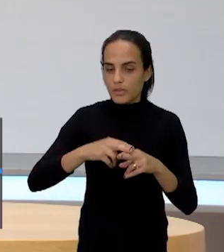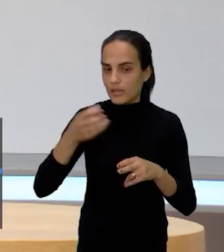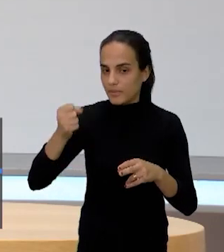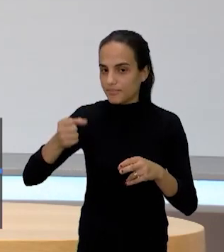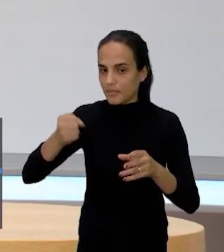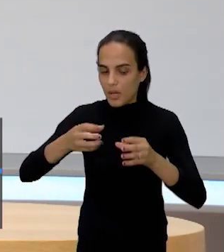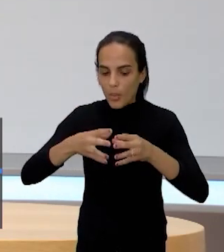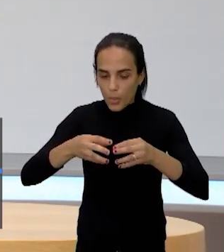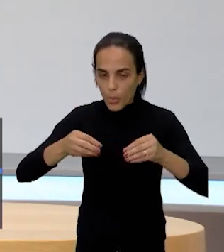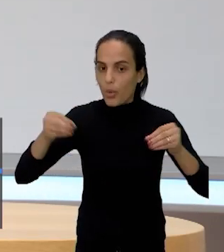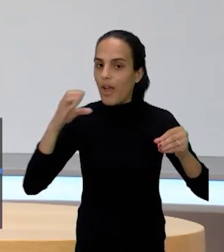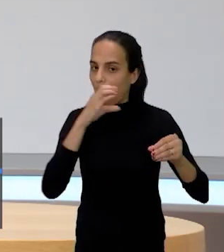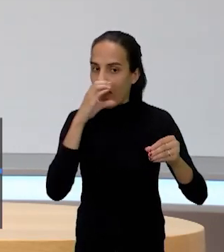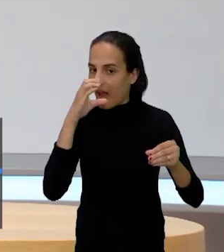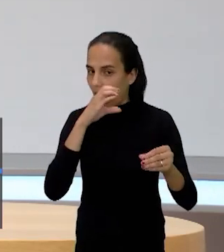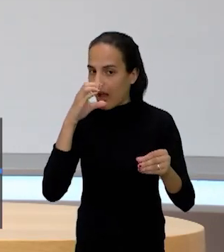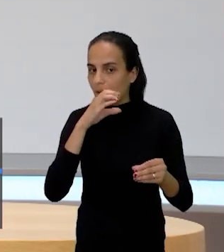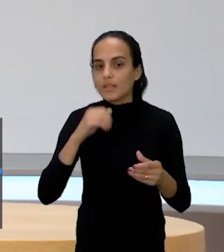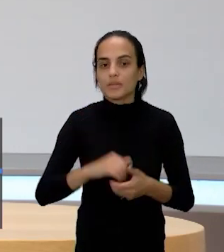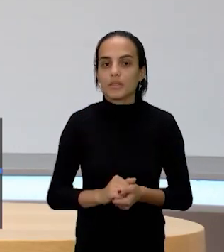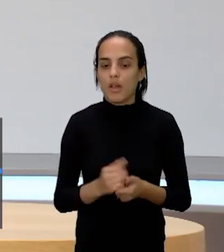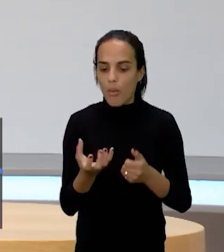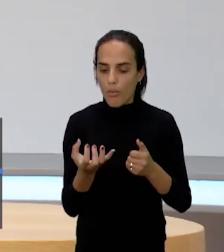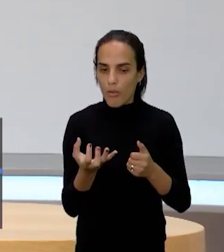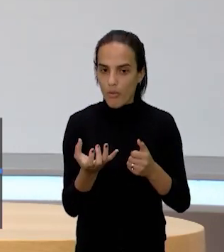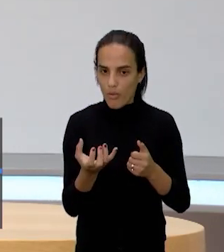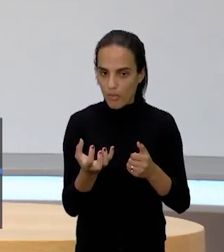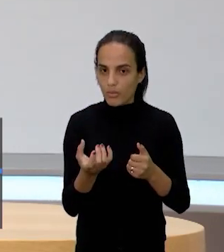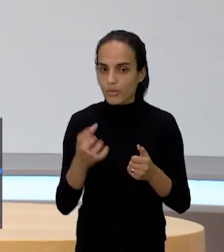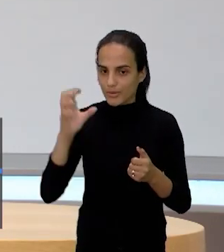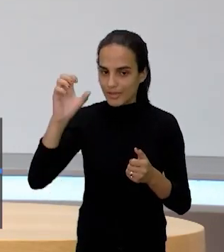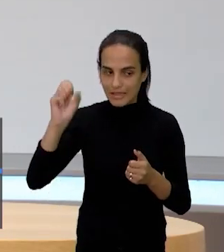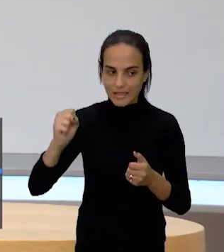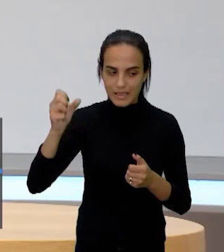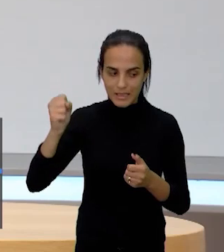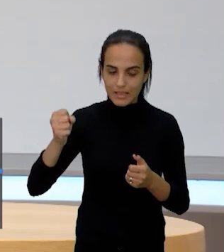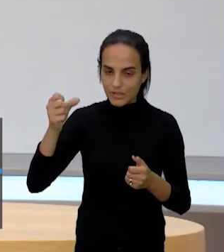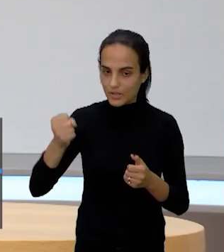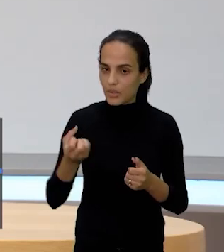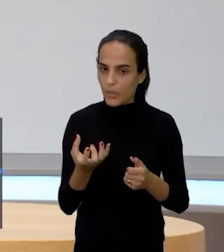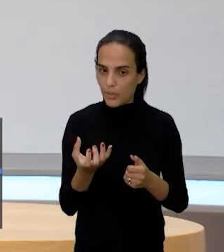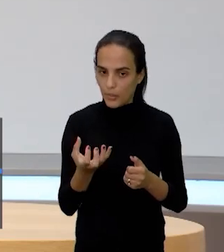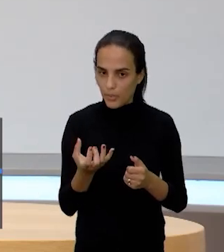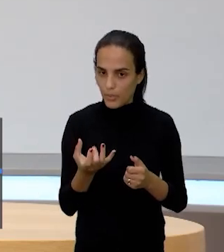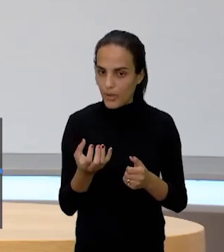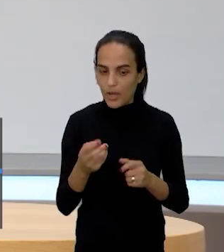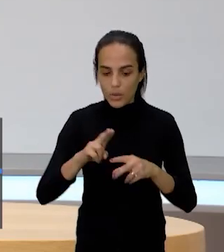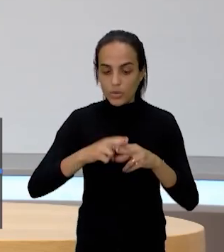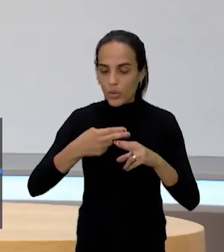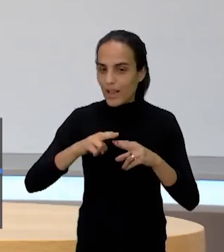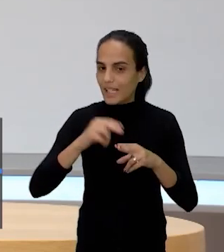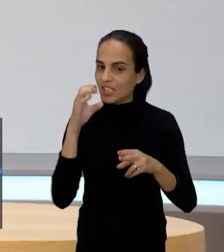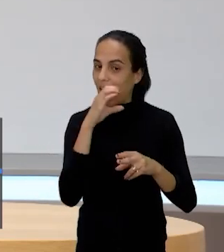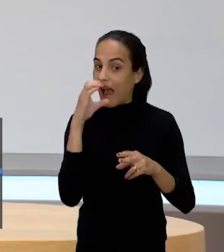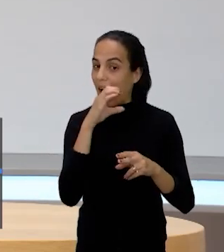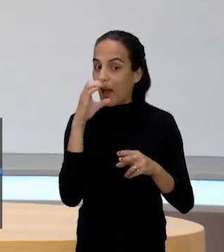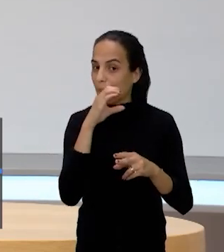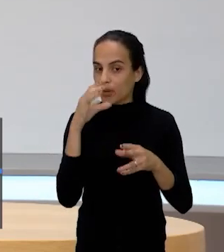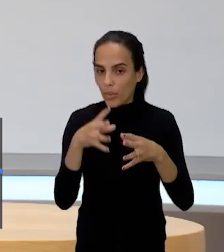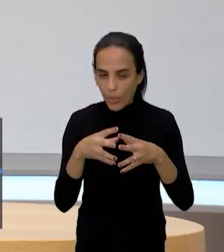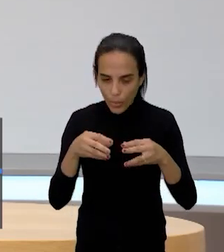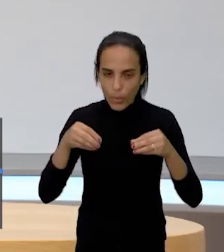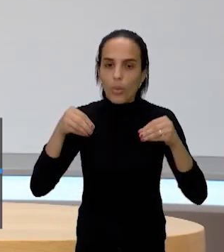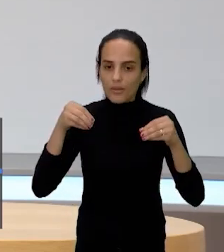eu utilizo a temperatura, ou seja, eu aqueço o leite para o chocolate dissolver mais rápido. Então, a temperatura